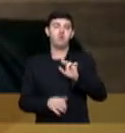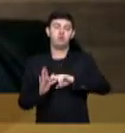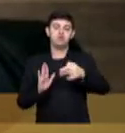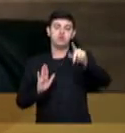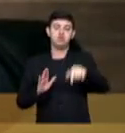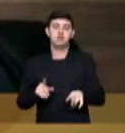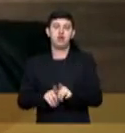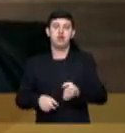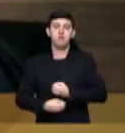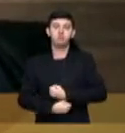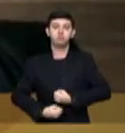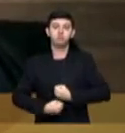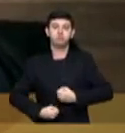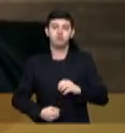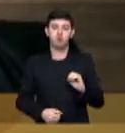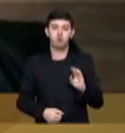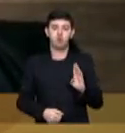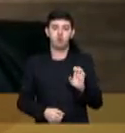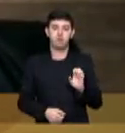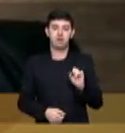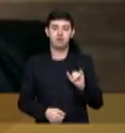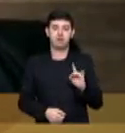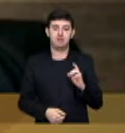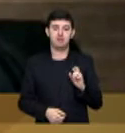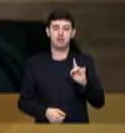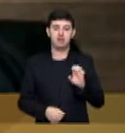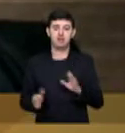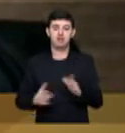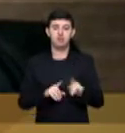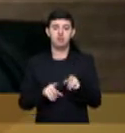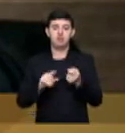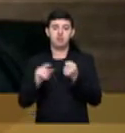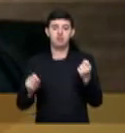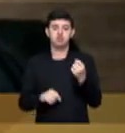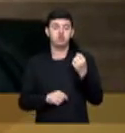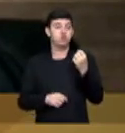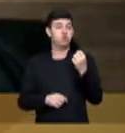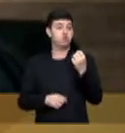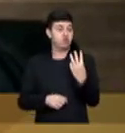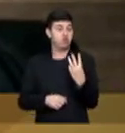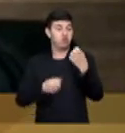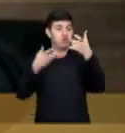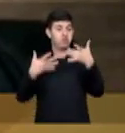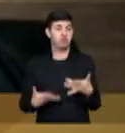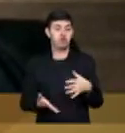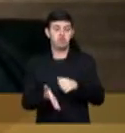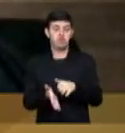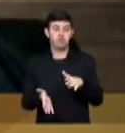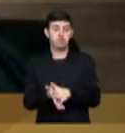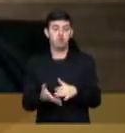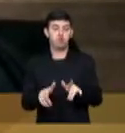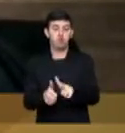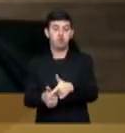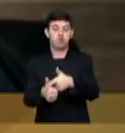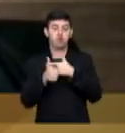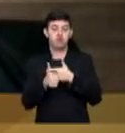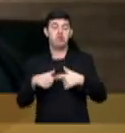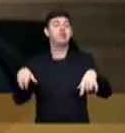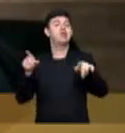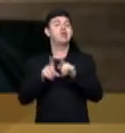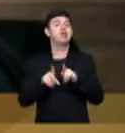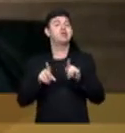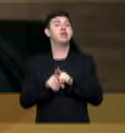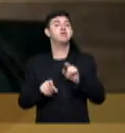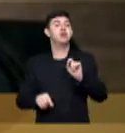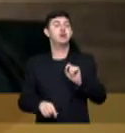O artigo 3º prevê as penas de multa, suspensão e imposição